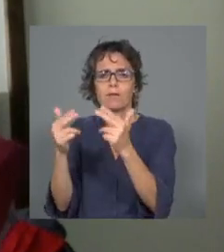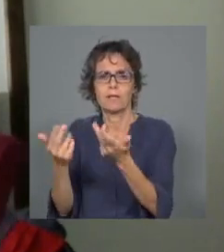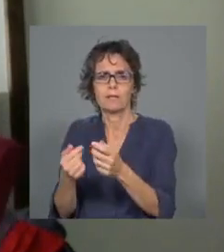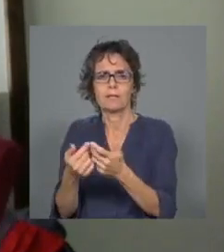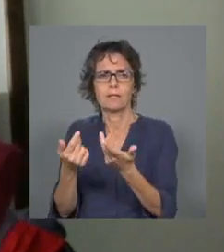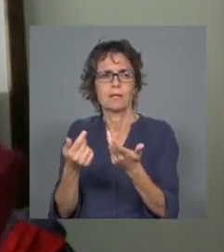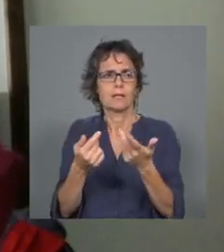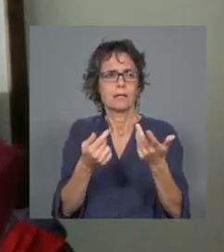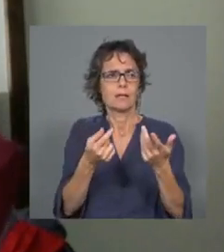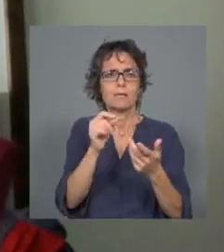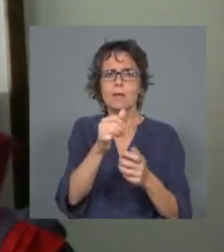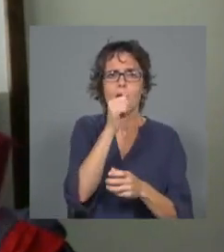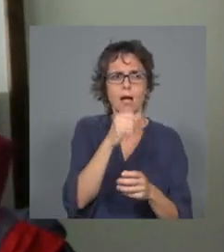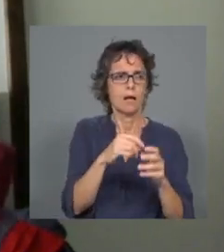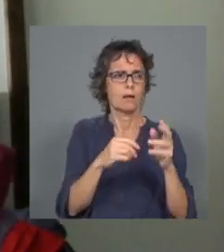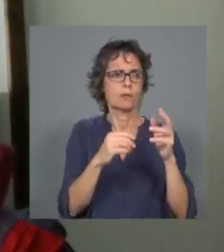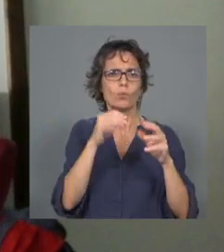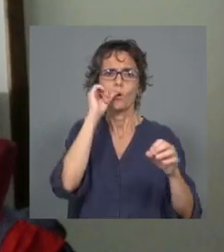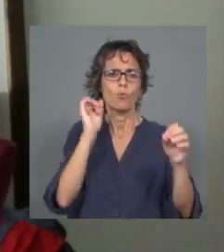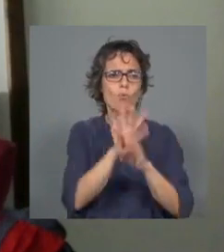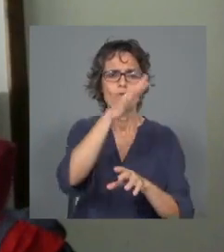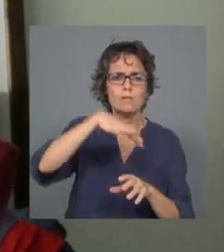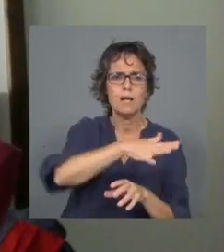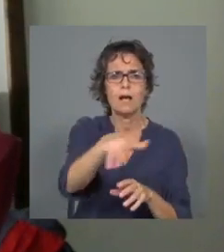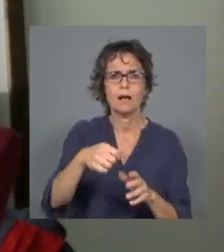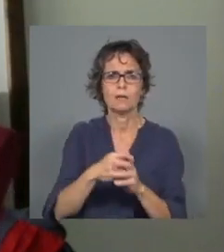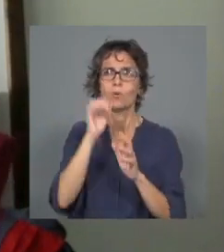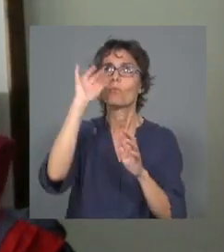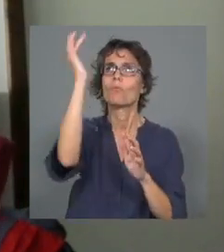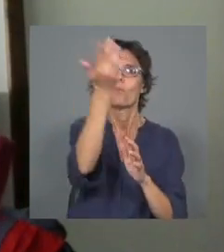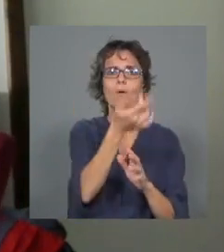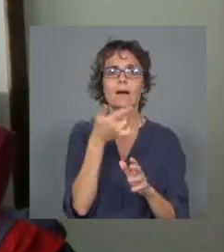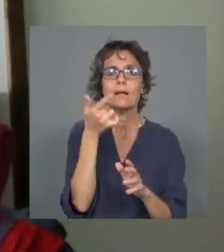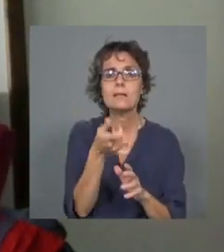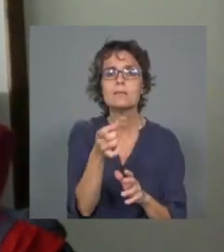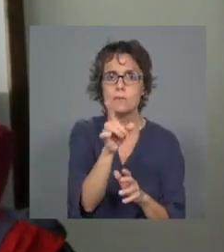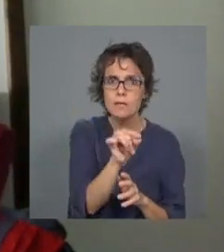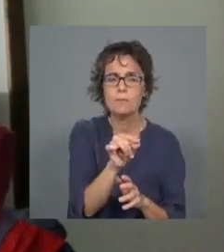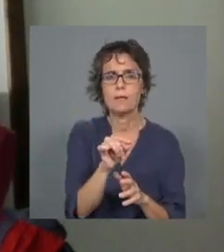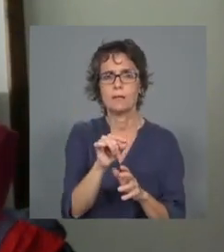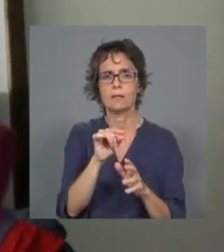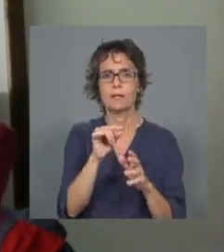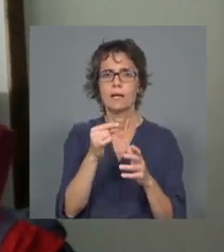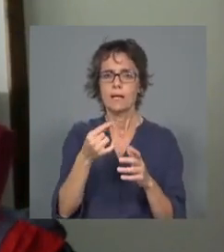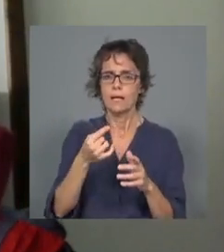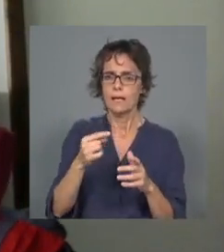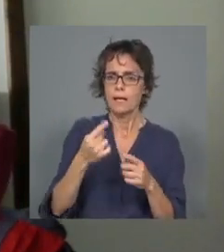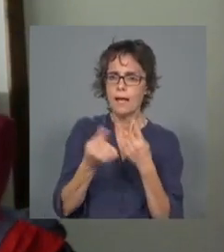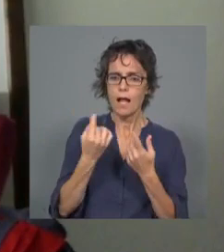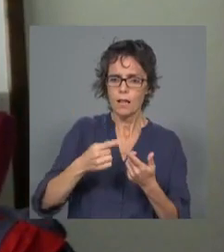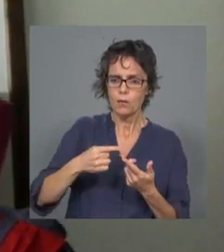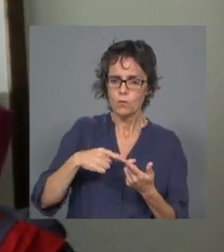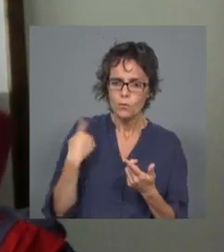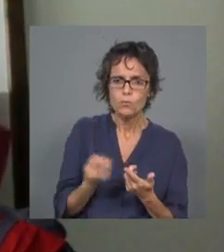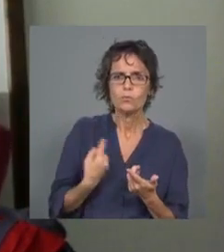floresta, a água, os oceanos, a atmosfera como um bem comum e olhar também para aquilo que produzimos em sociedade